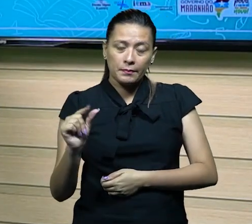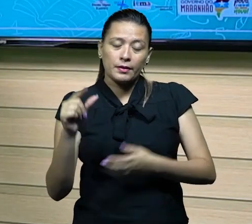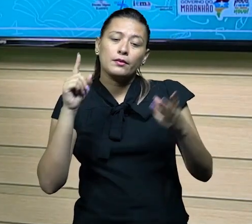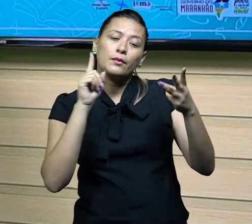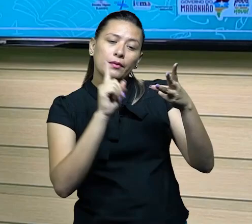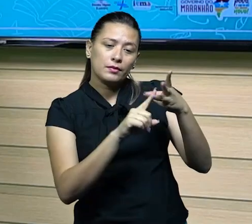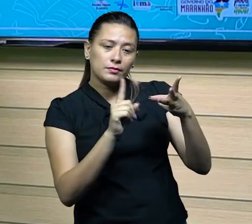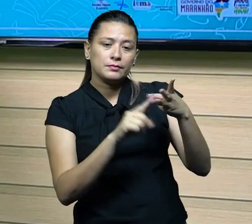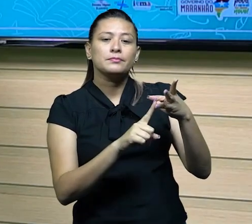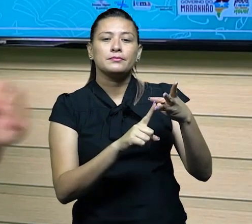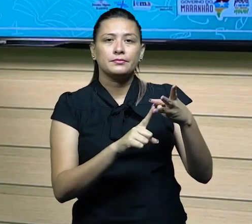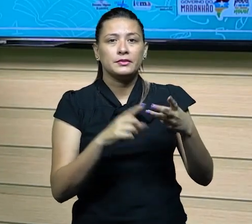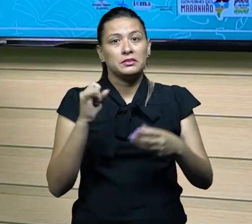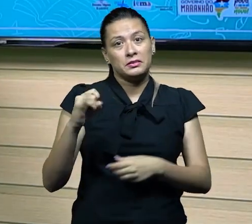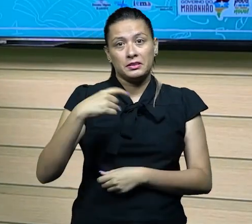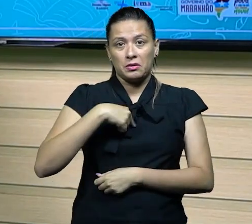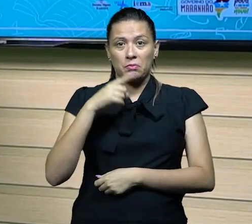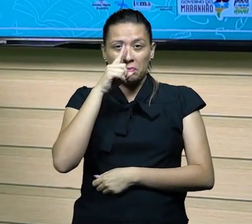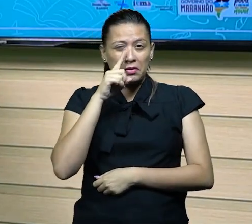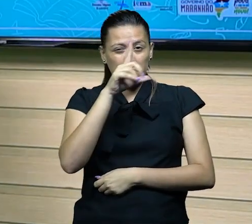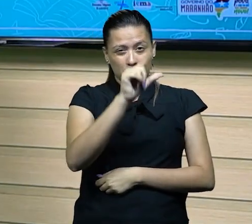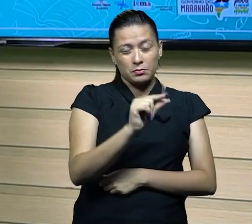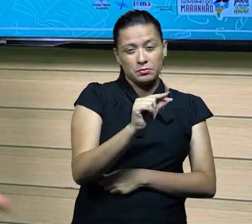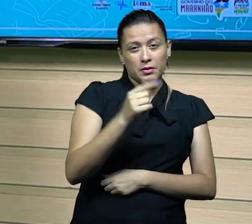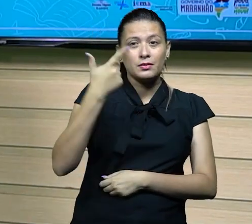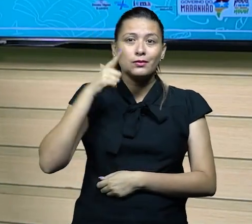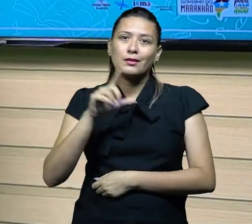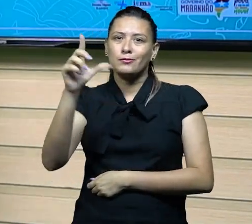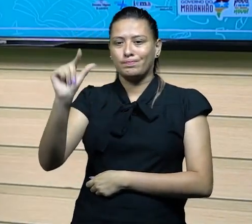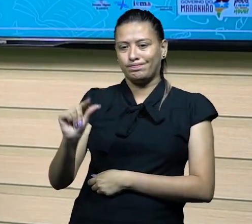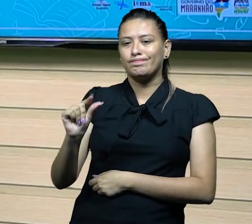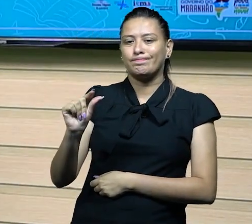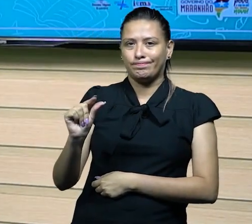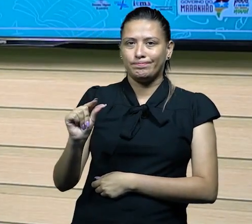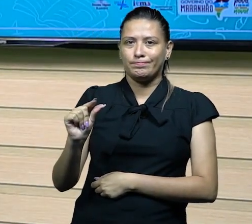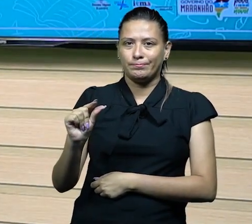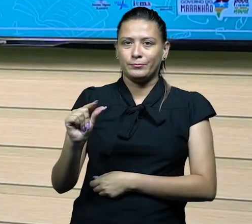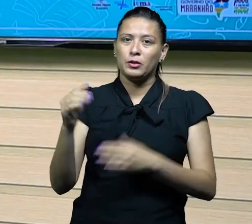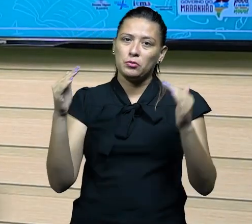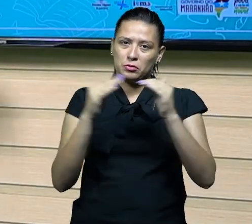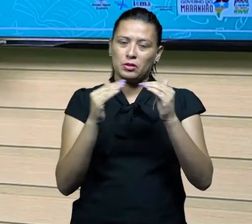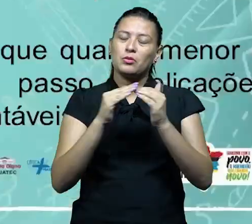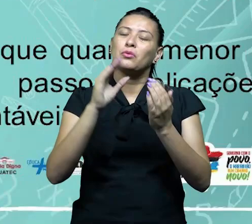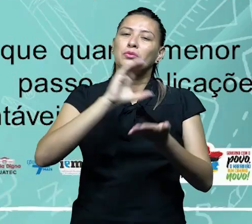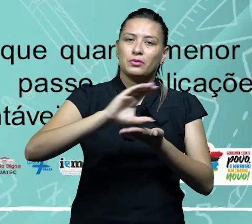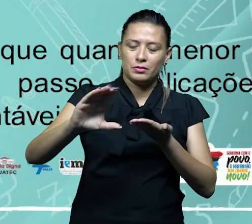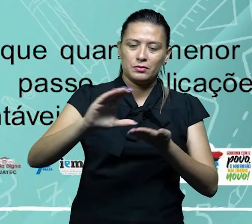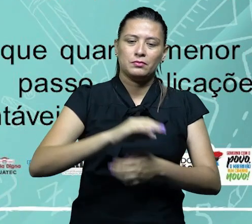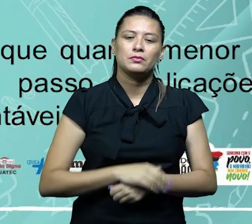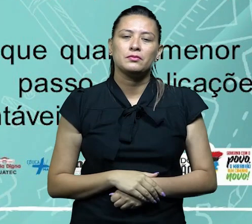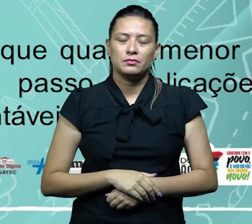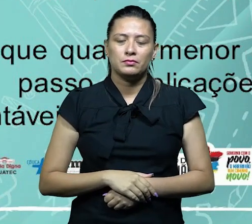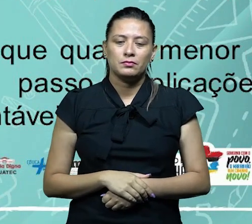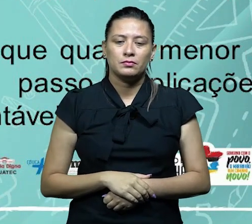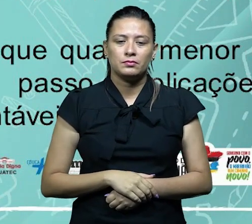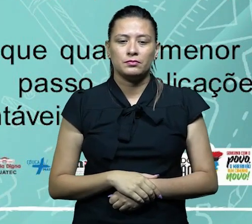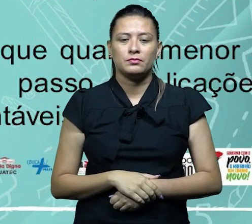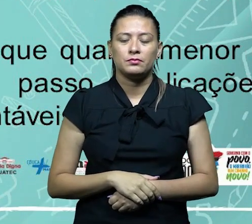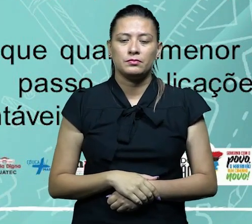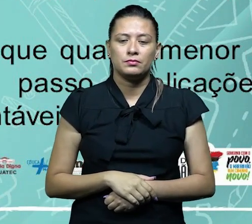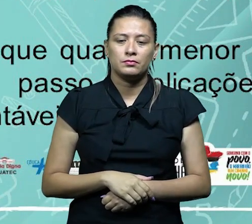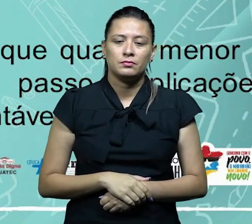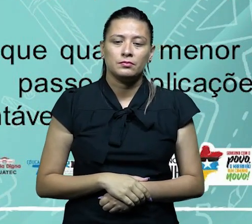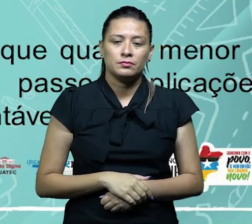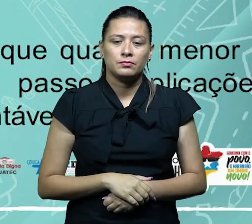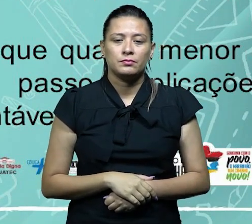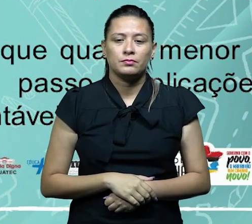a minha rentabilidade em cima daquele investimento é menor, porque eu estou correndo menos risco. Ao mesmo passo, olha, em